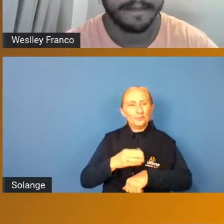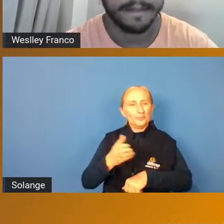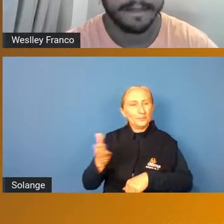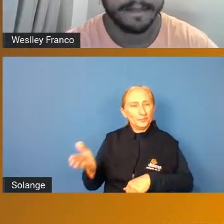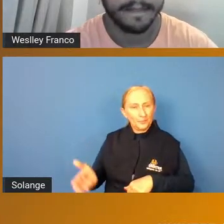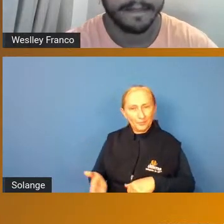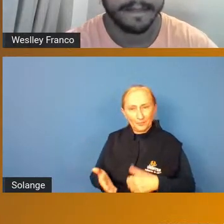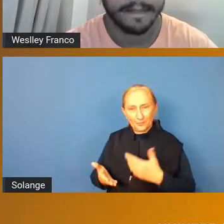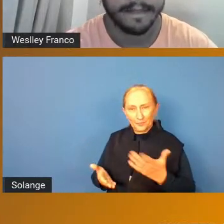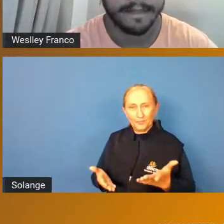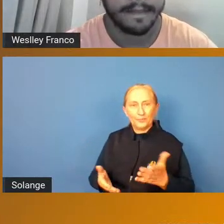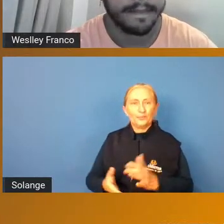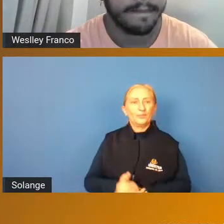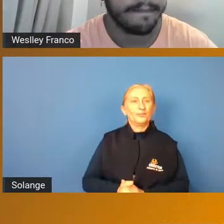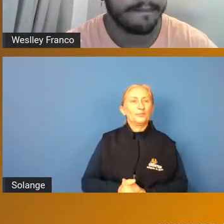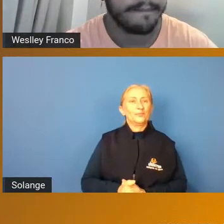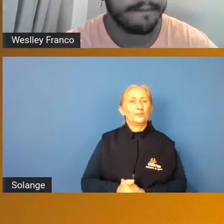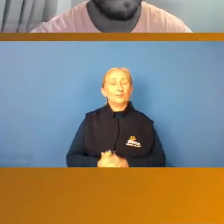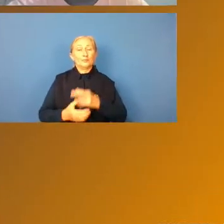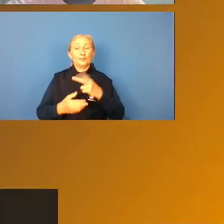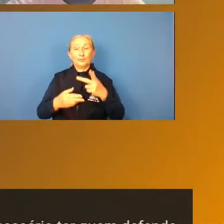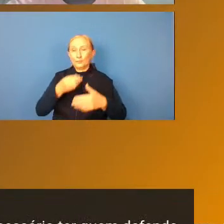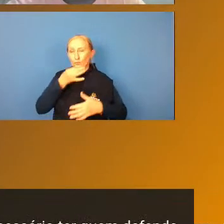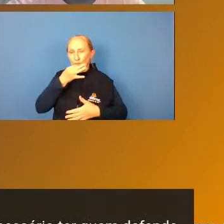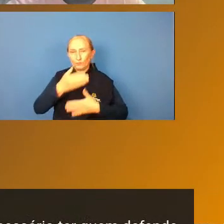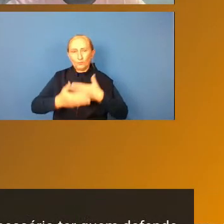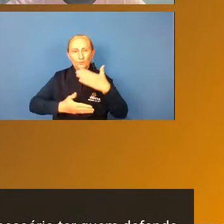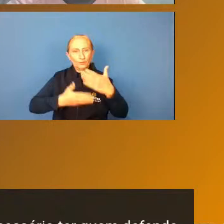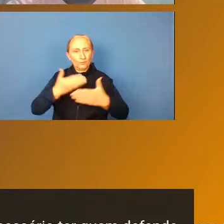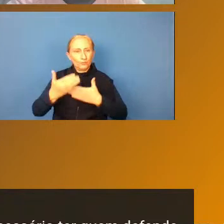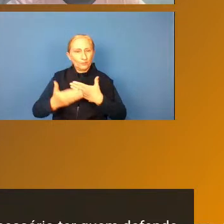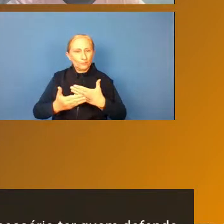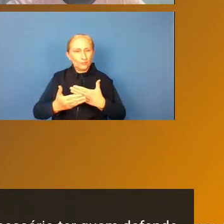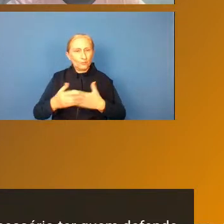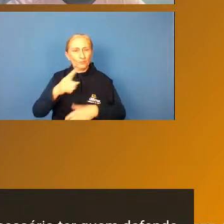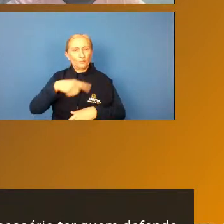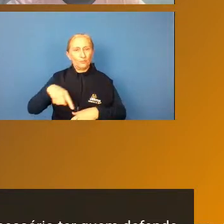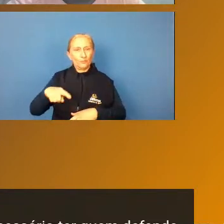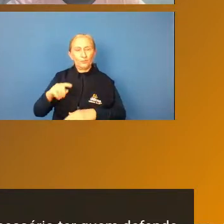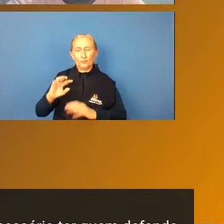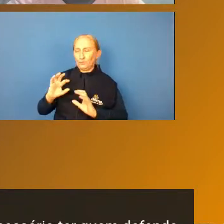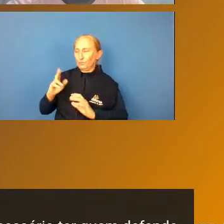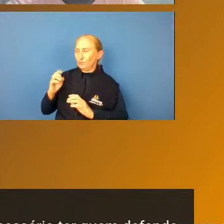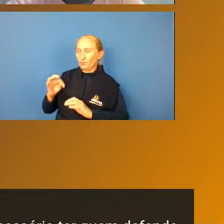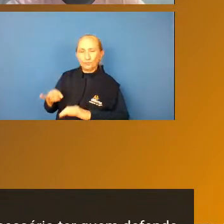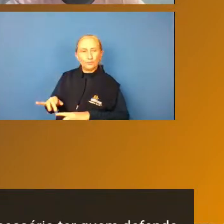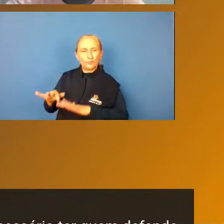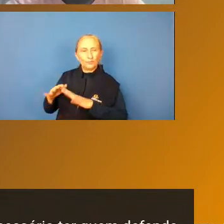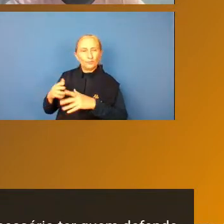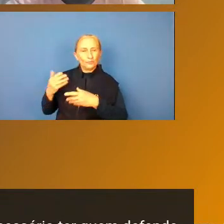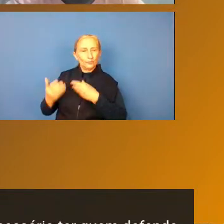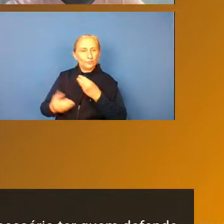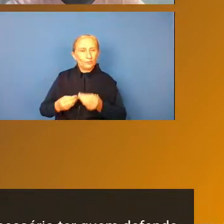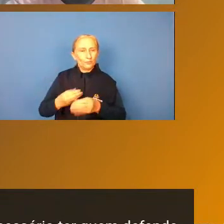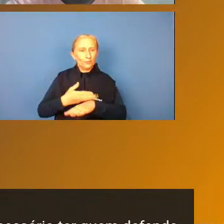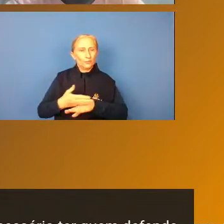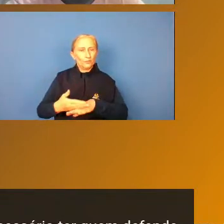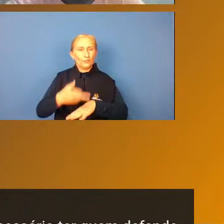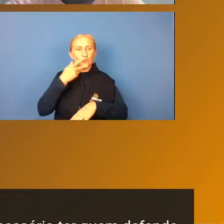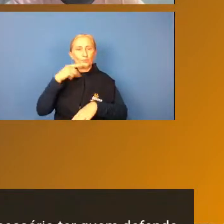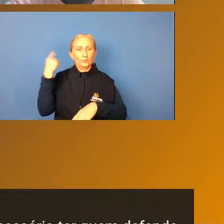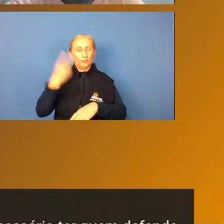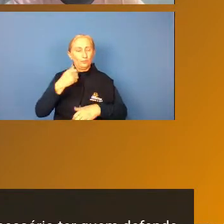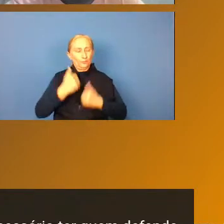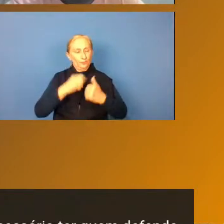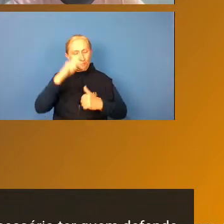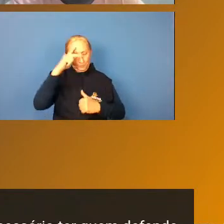compartilhando aqui alguns comentários do nosso chat olha lá costumo dizer que ninguém joga